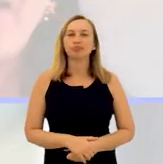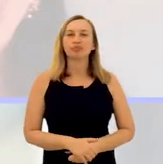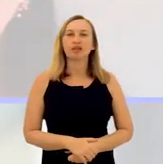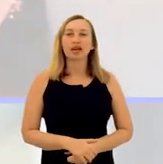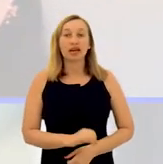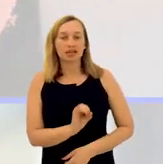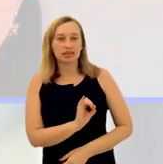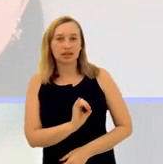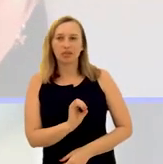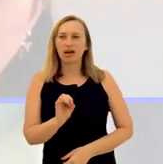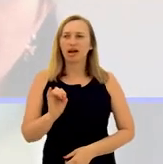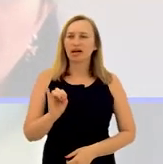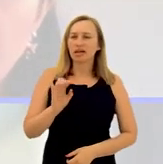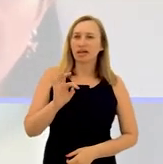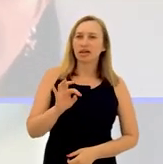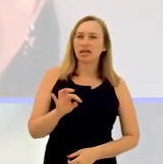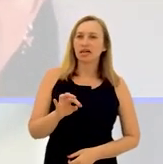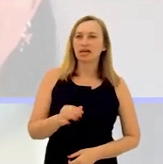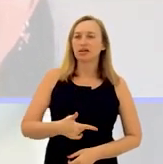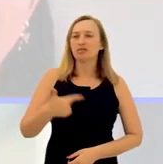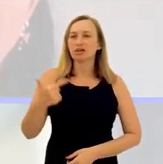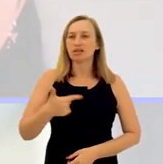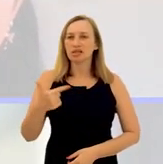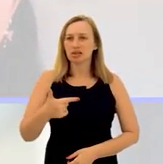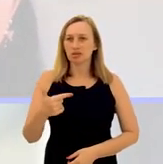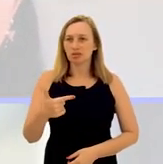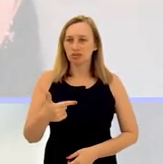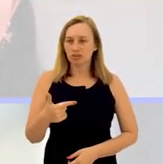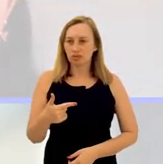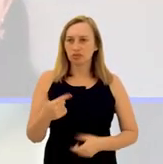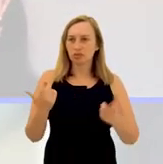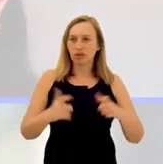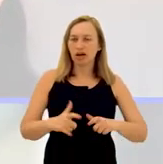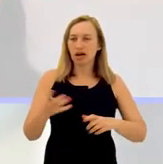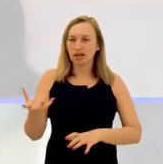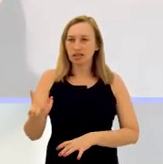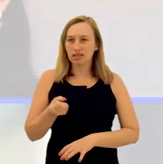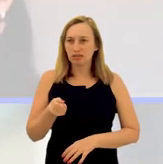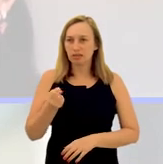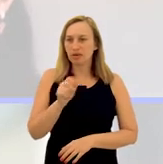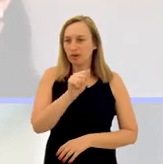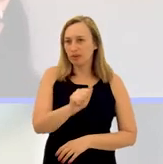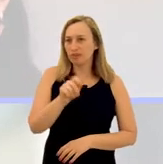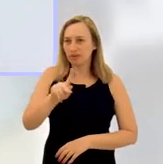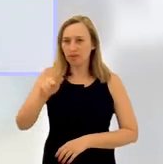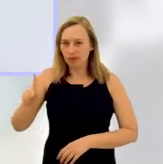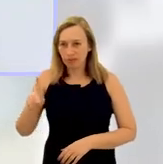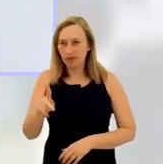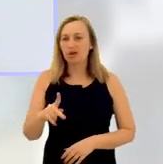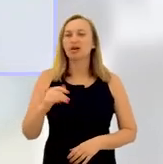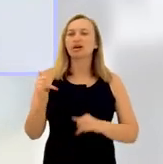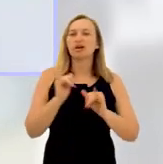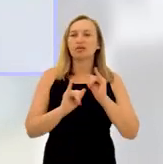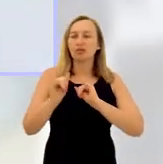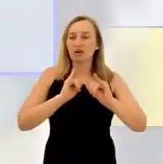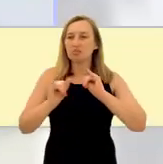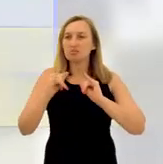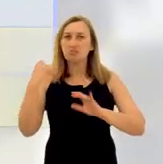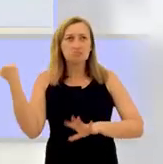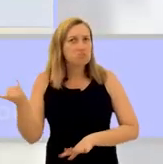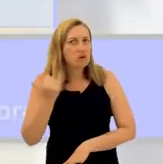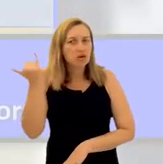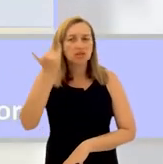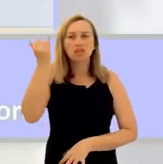Então, Itaboraí foi a segunda comarca, né, a receber o aplicativo e é uma ferramenta muito importante de